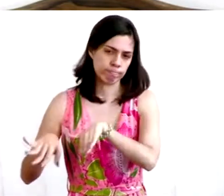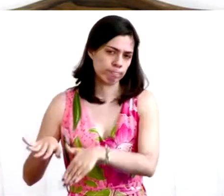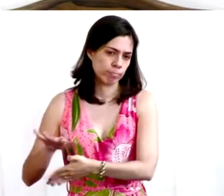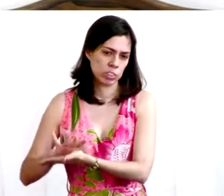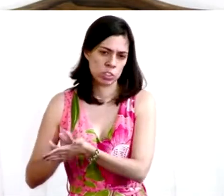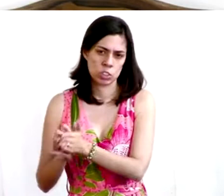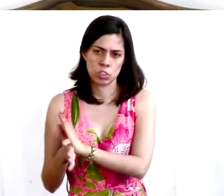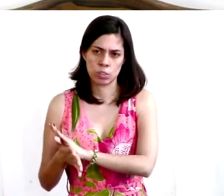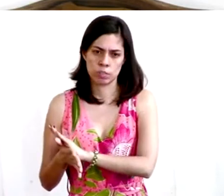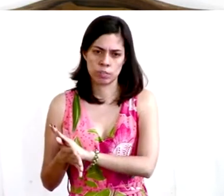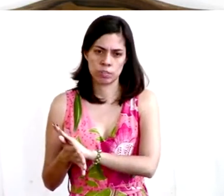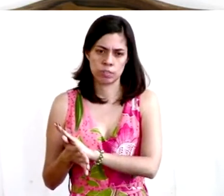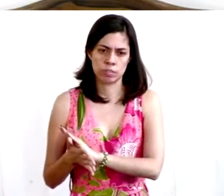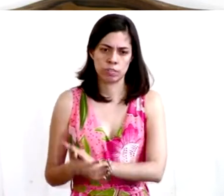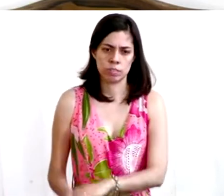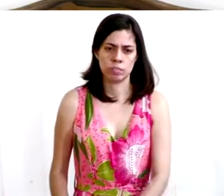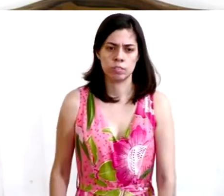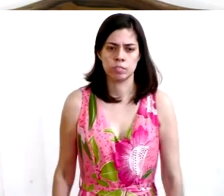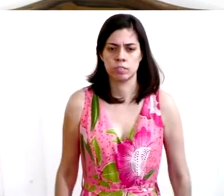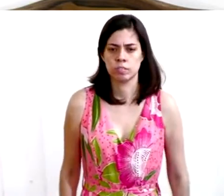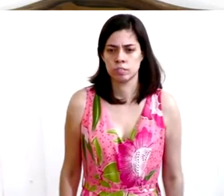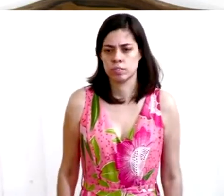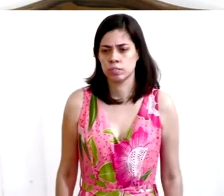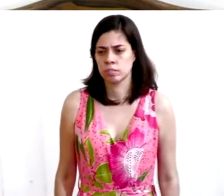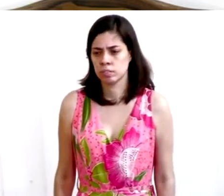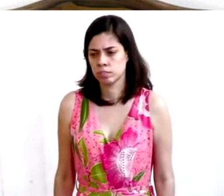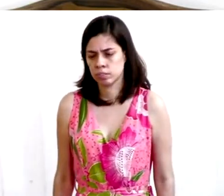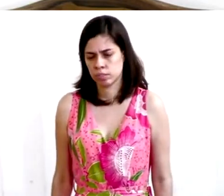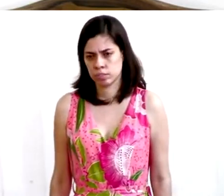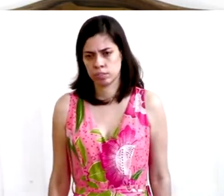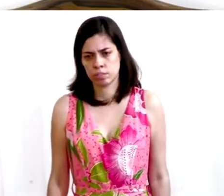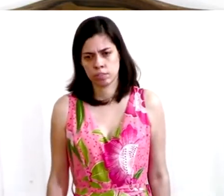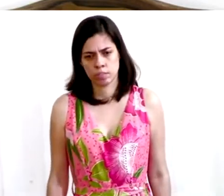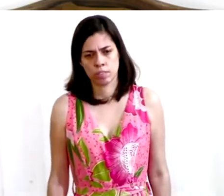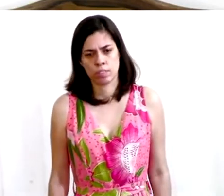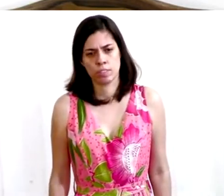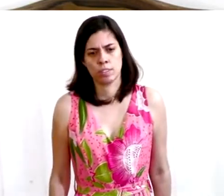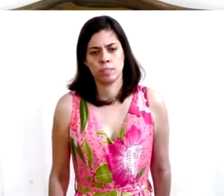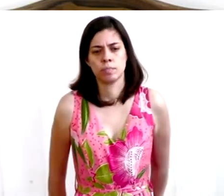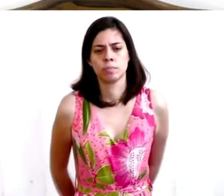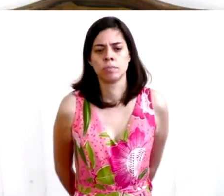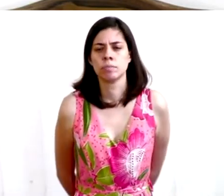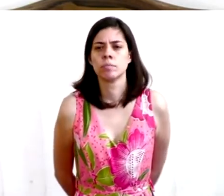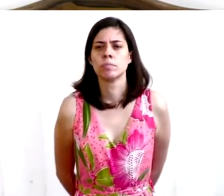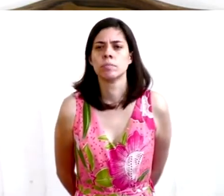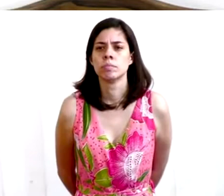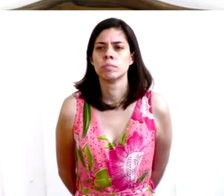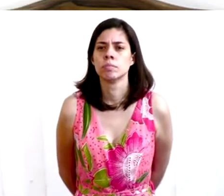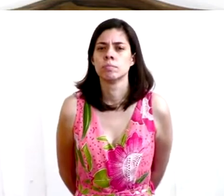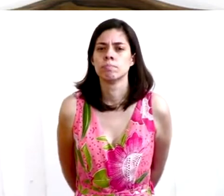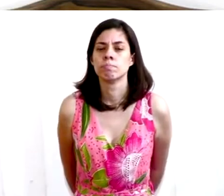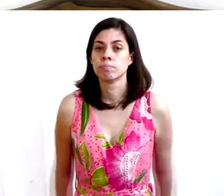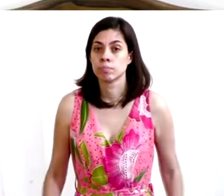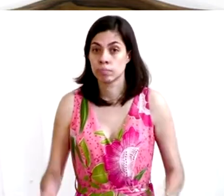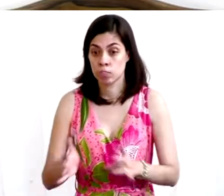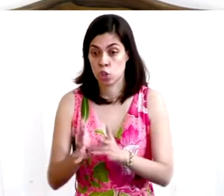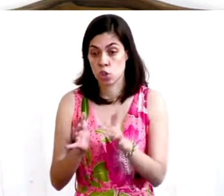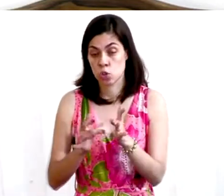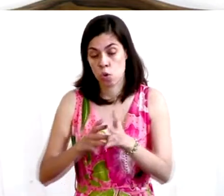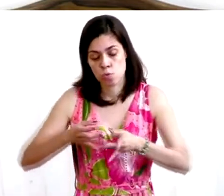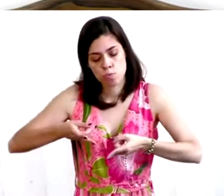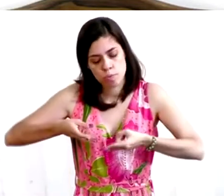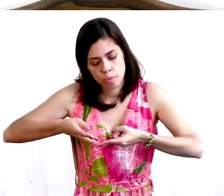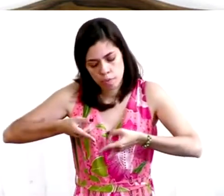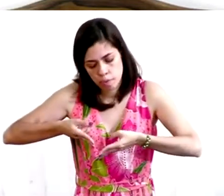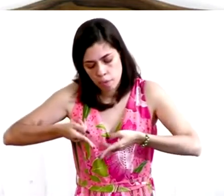existência. Ele não foi bem recebido. Ele nasceu numa manjedoura e ele foi anunciado por anjos, não